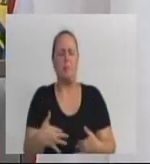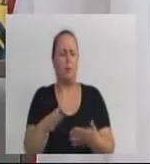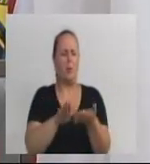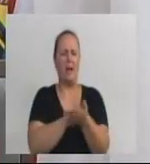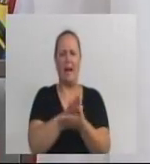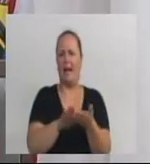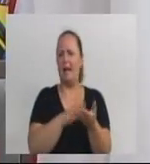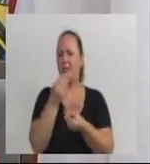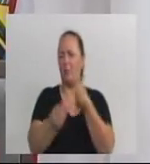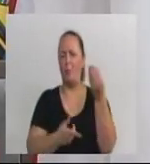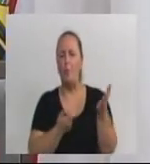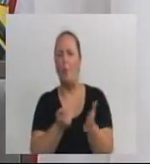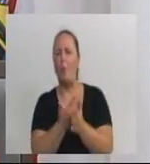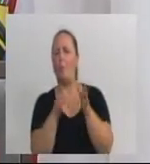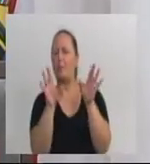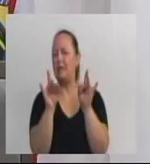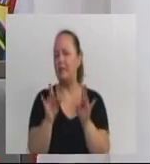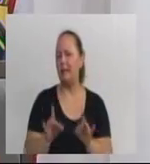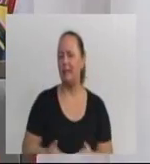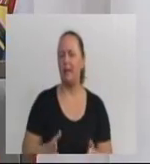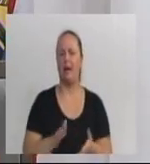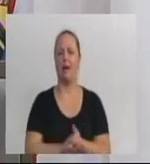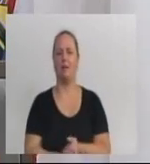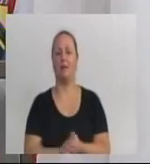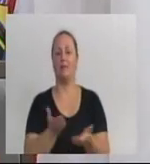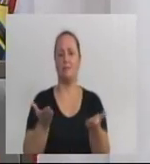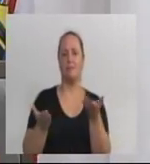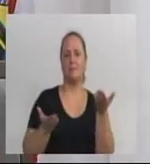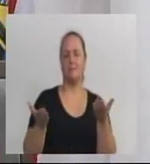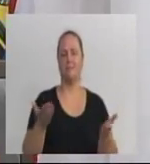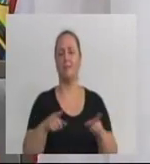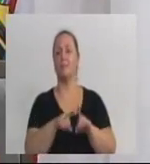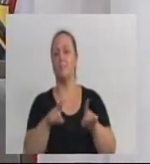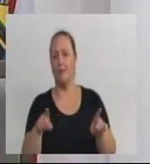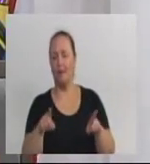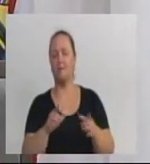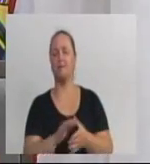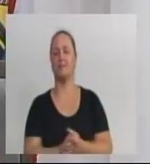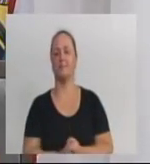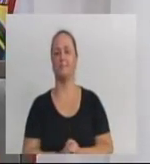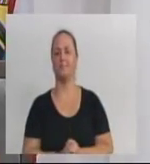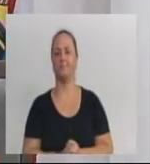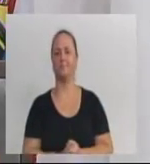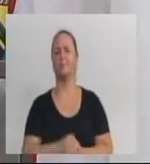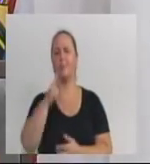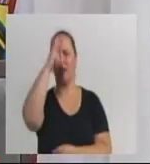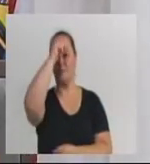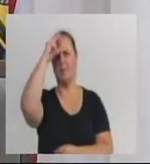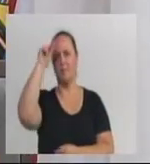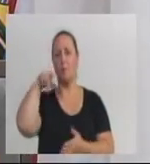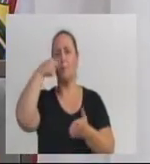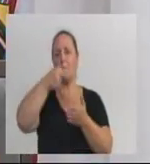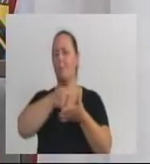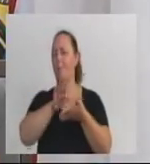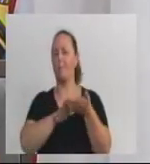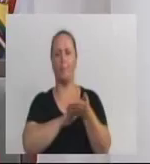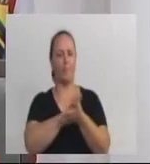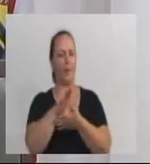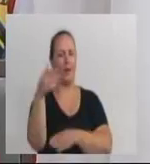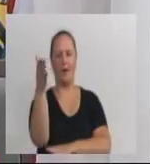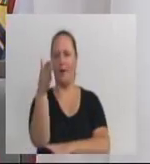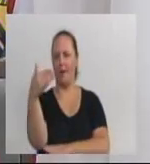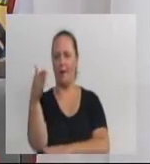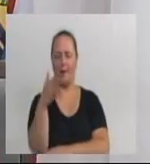eles tinham especificado para comprar na licitação. E aí, o prefeito nem tinha pago, não tinha pago a bandeira